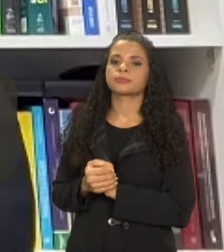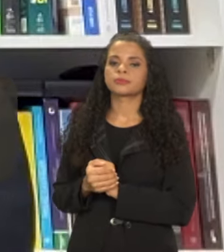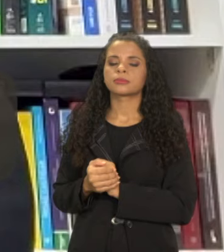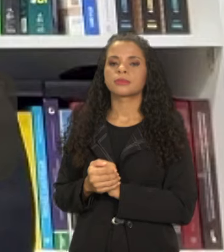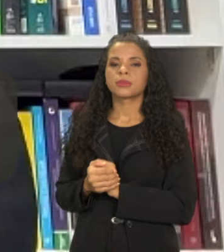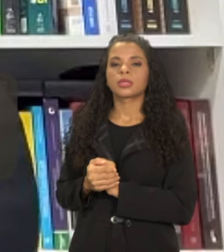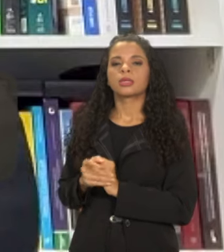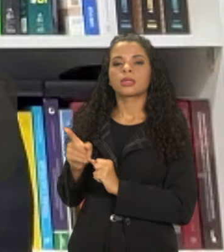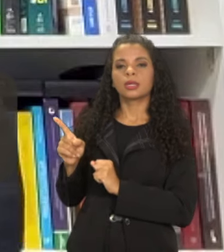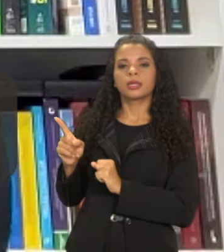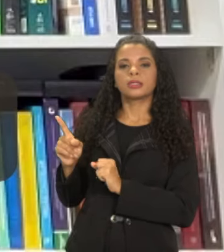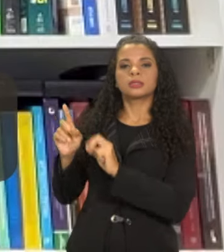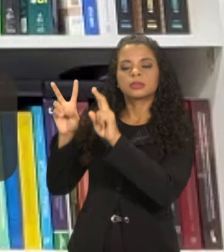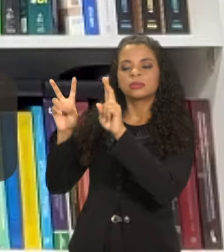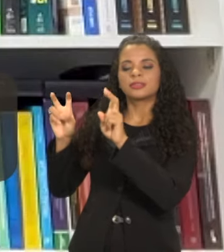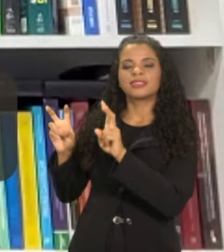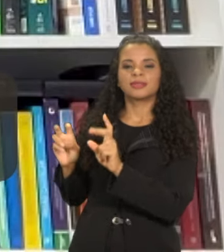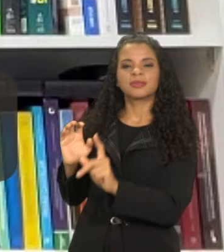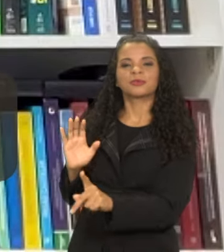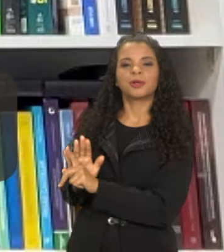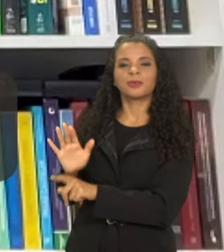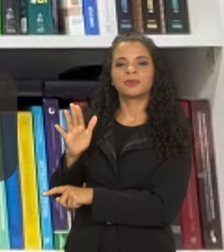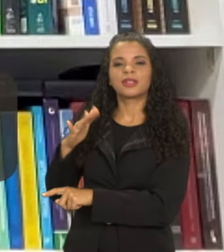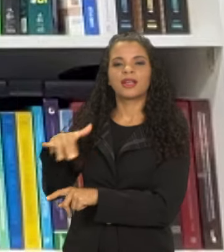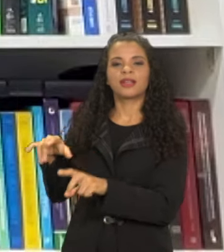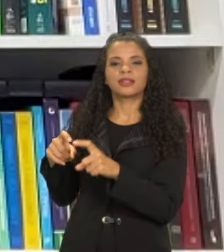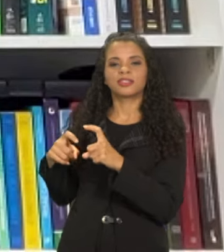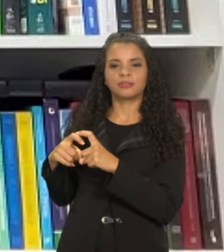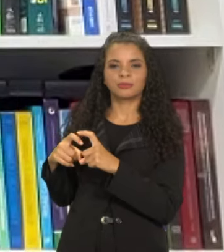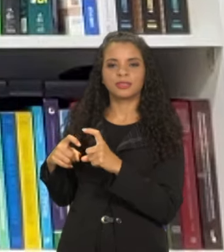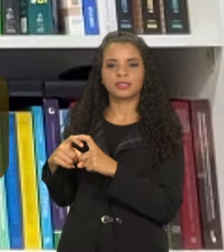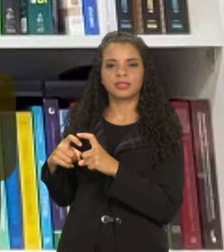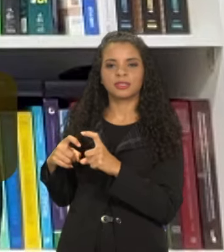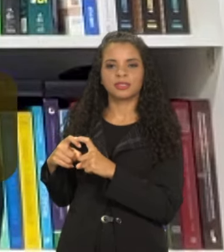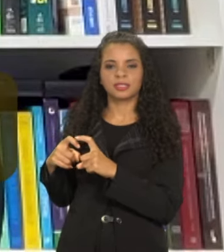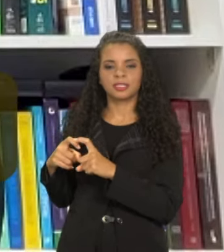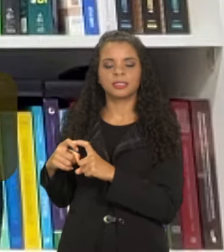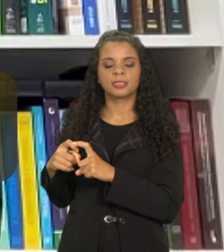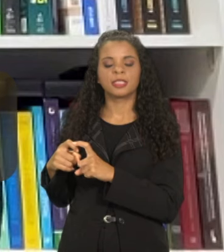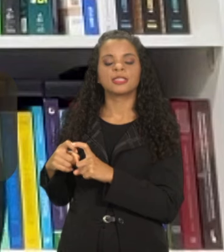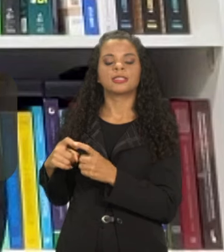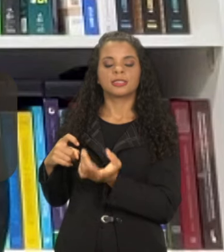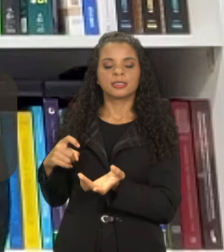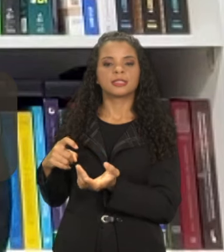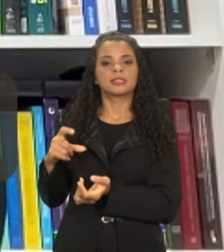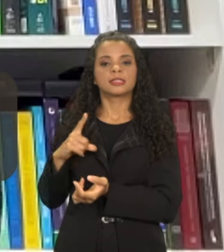temos formação médica, a deferência à ciência ela é